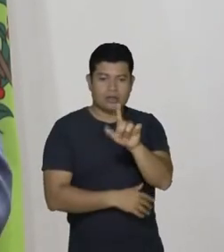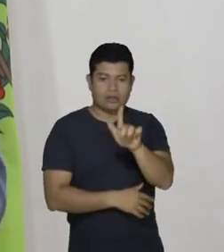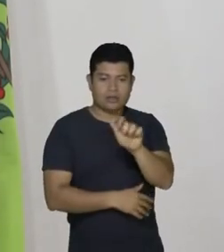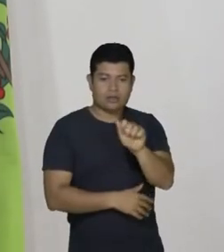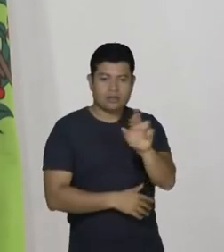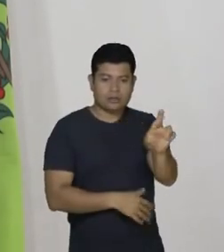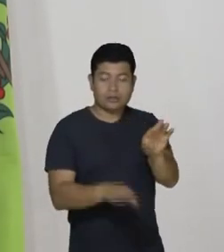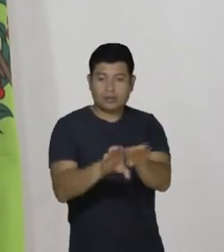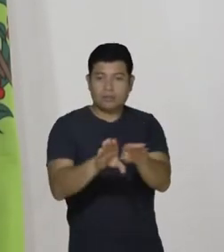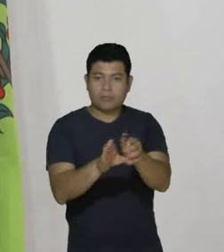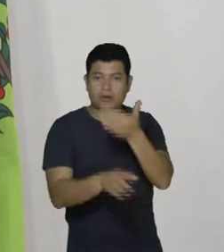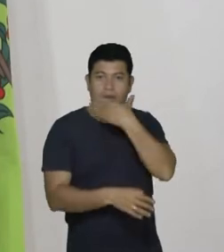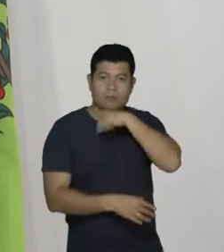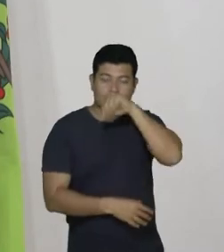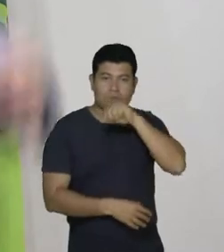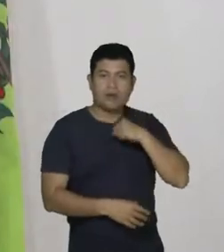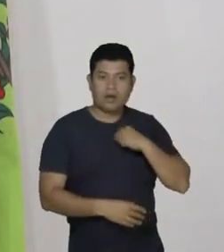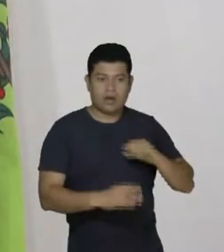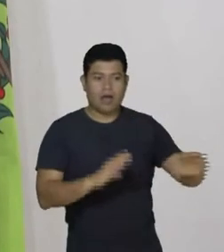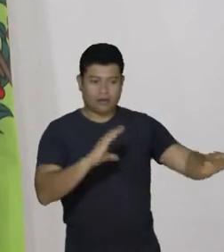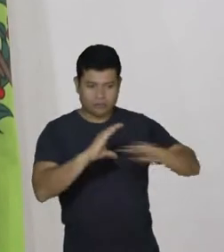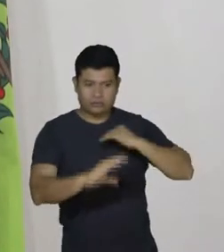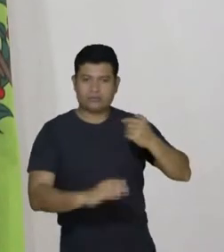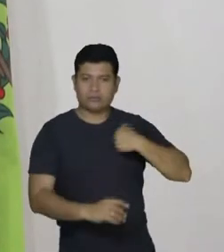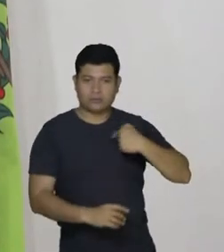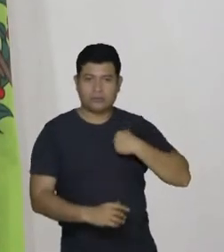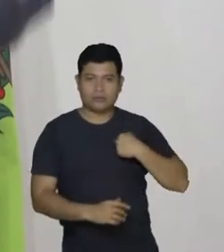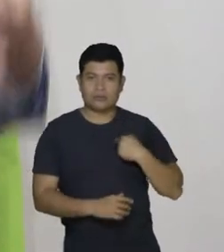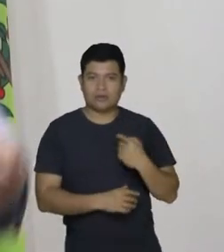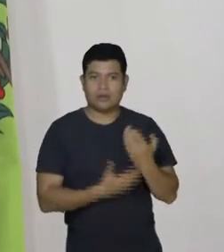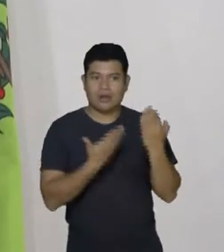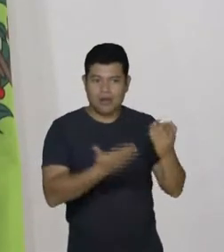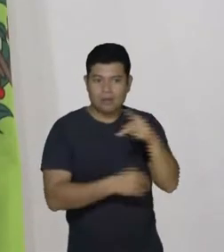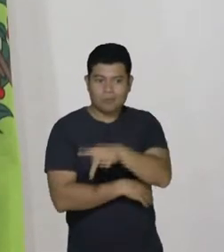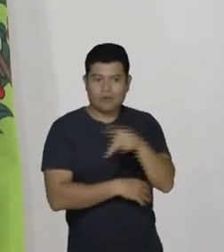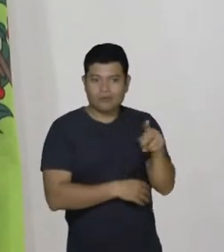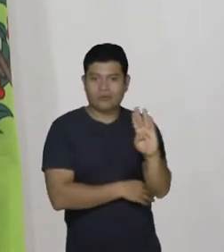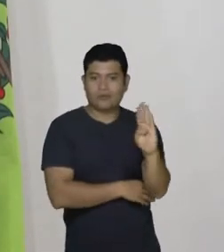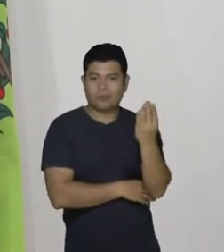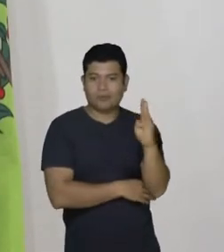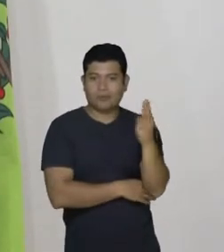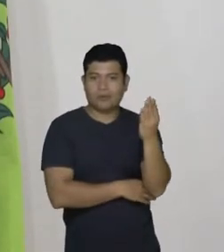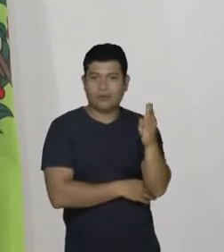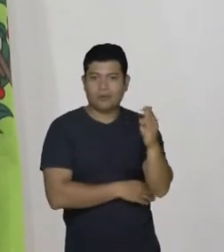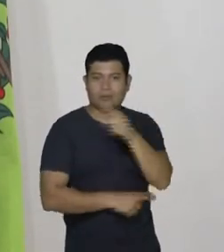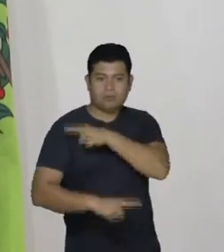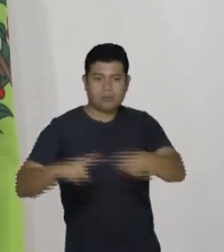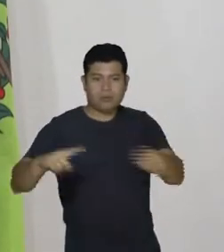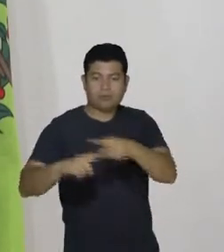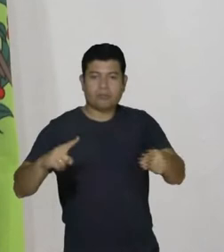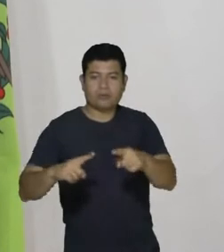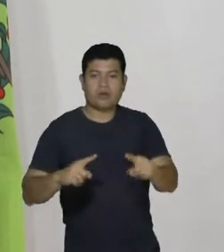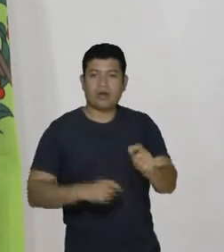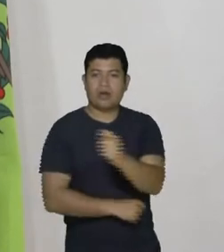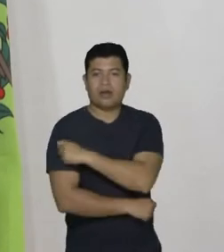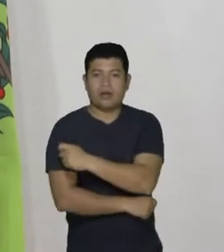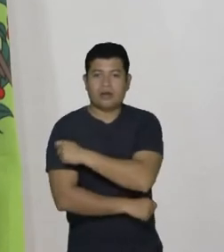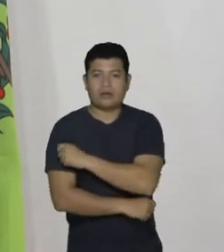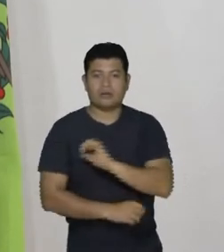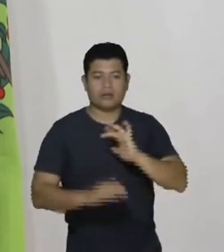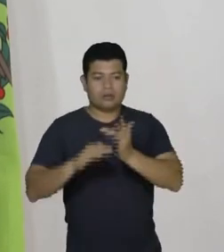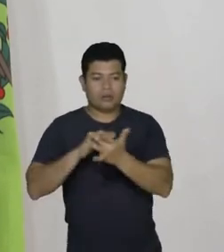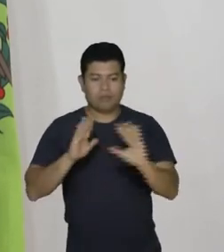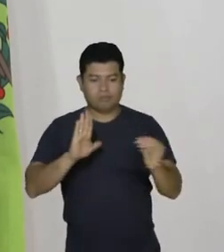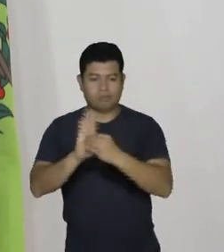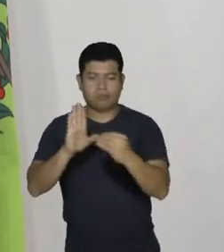que chegou aqui, sim. Professor de biologia proibindo alunos de postarem em suas redes